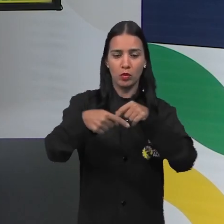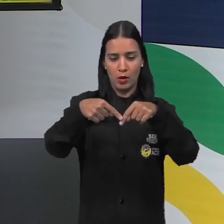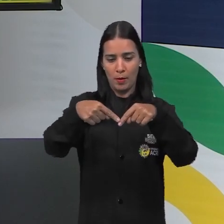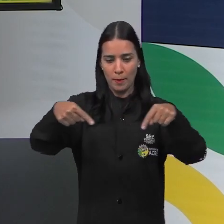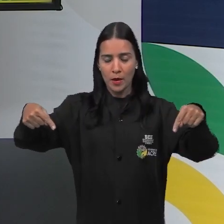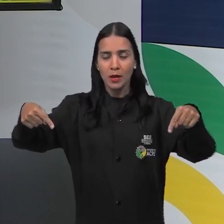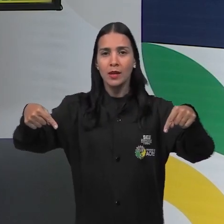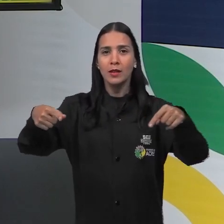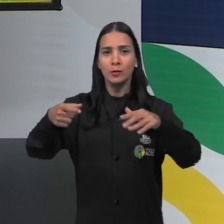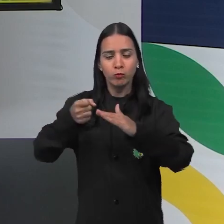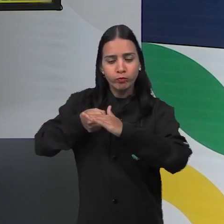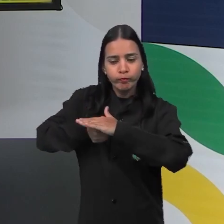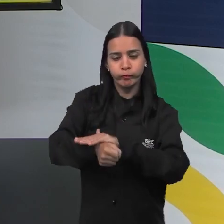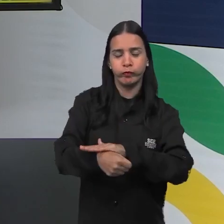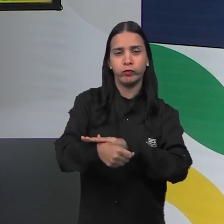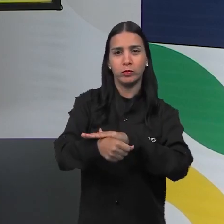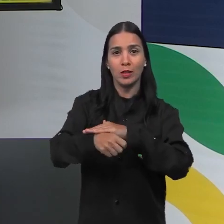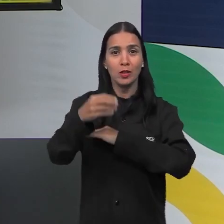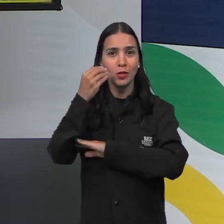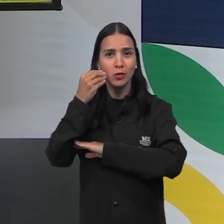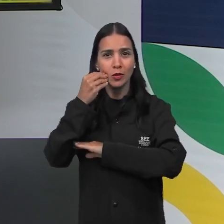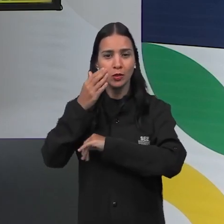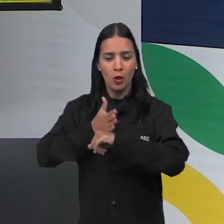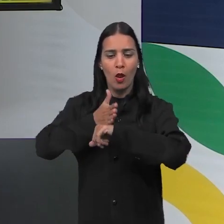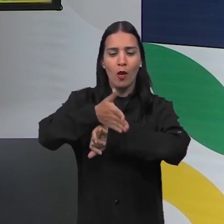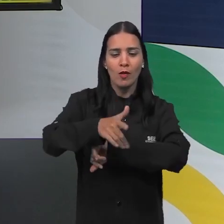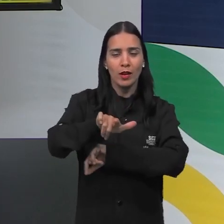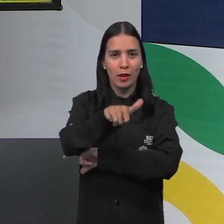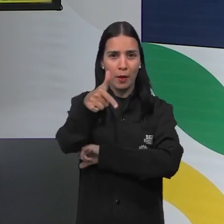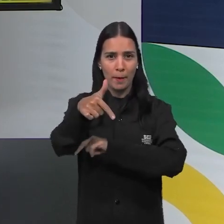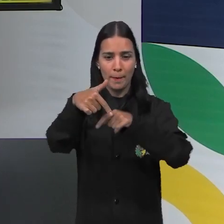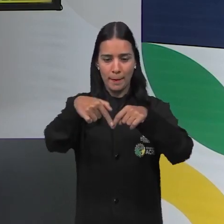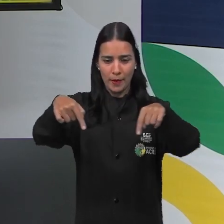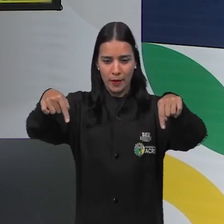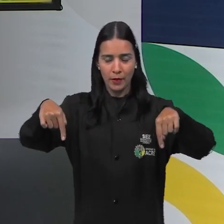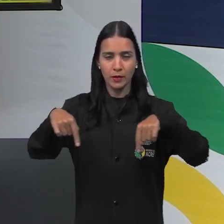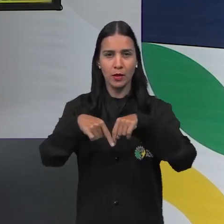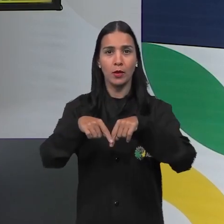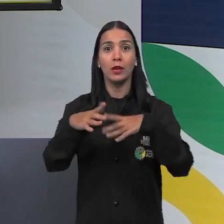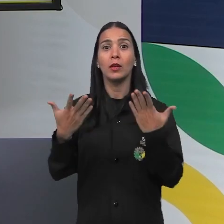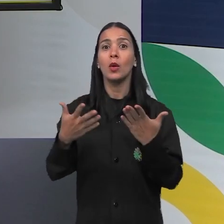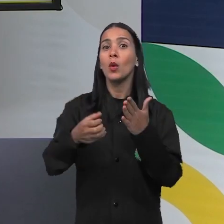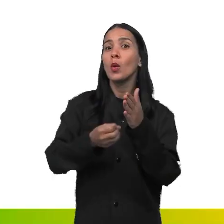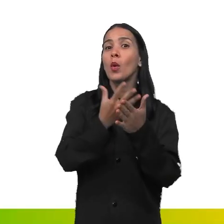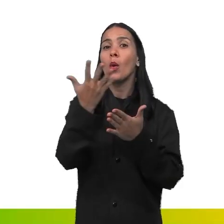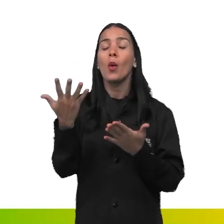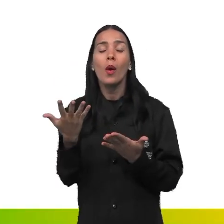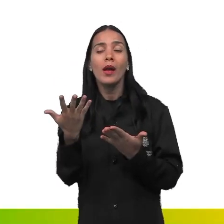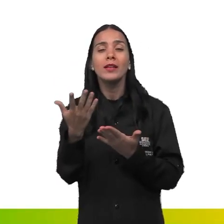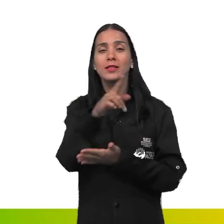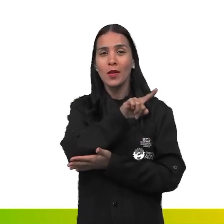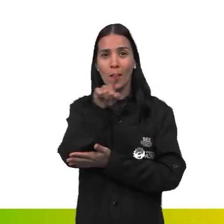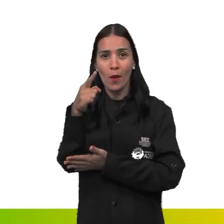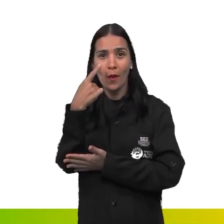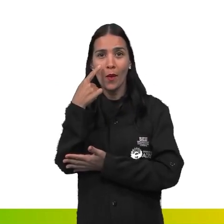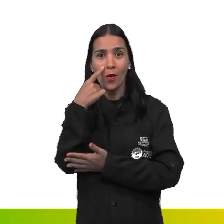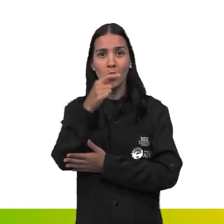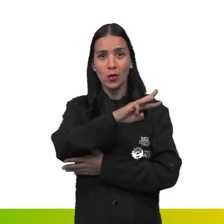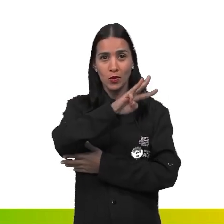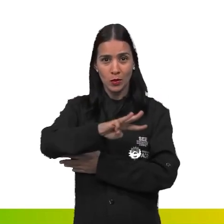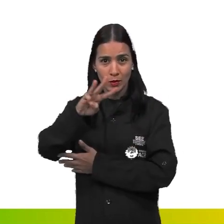por que esporte de invasão? Para que esporte de invasão? Quais são os esportes de invasão? Foca na tela que a gente vai entender um pouquinho melhor